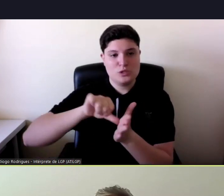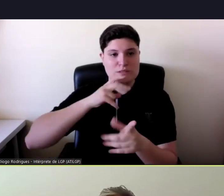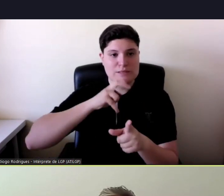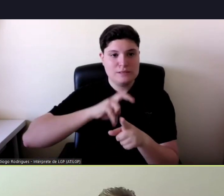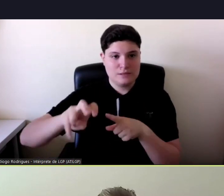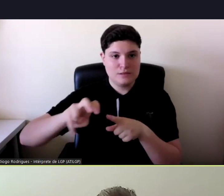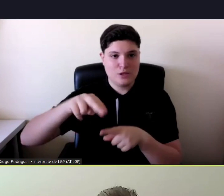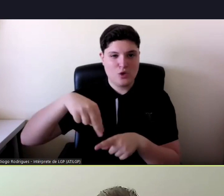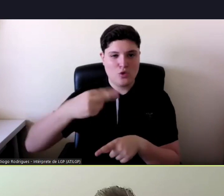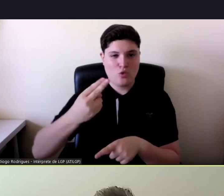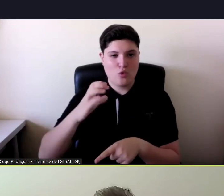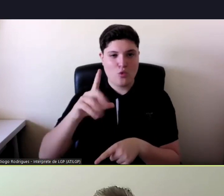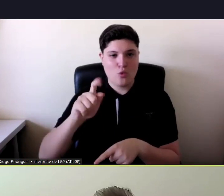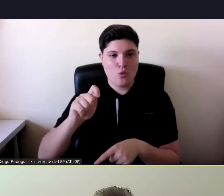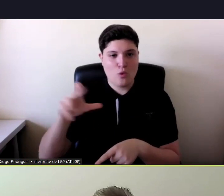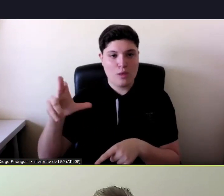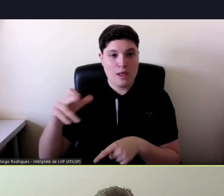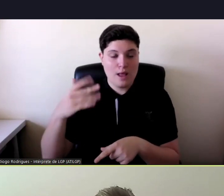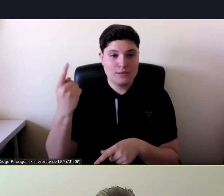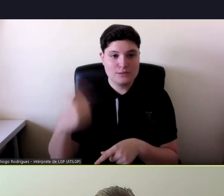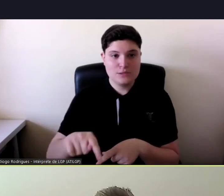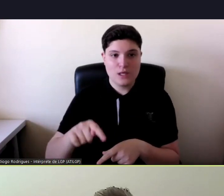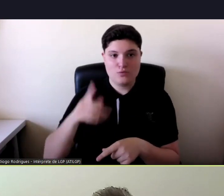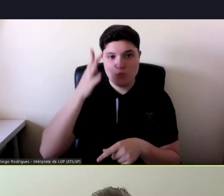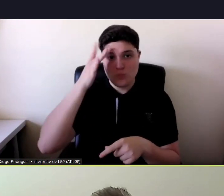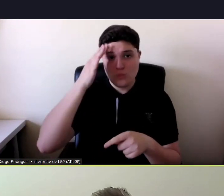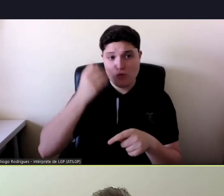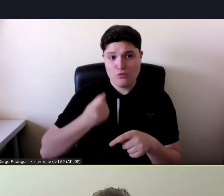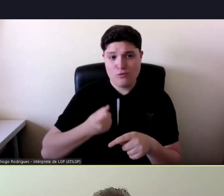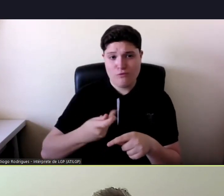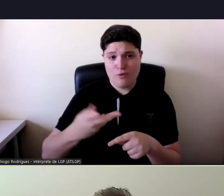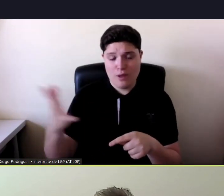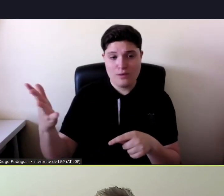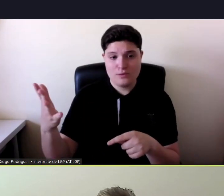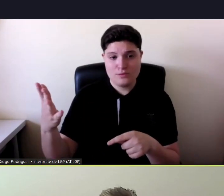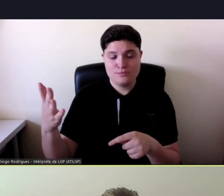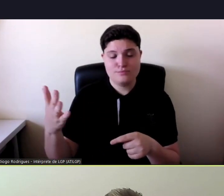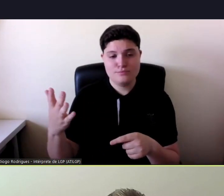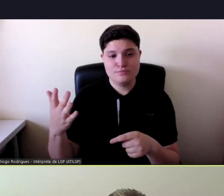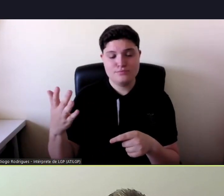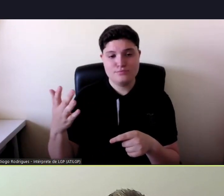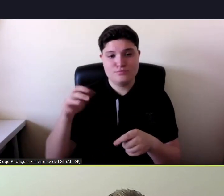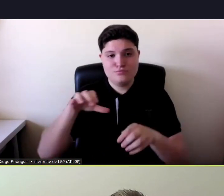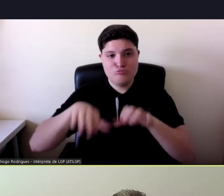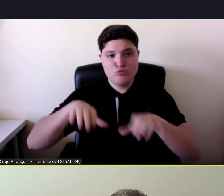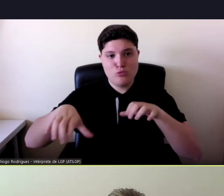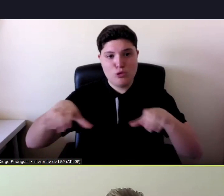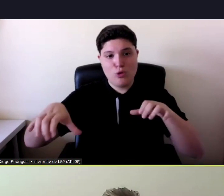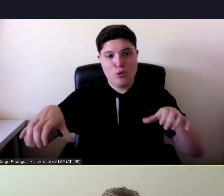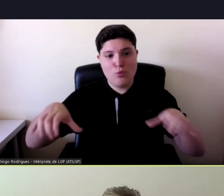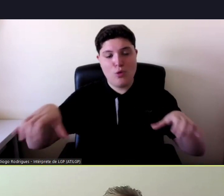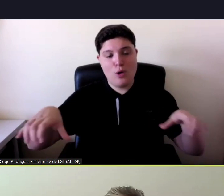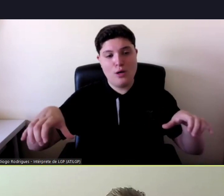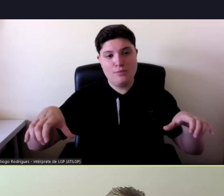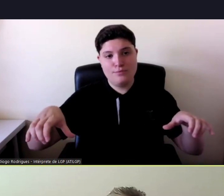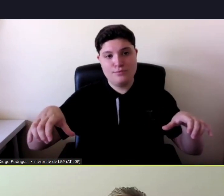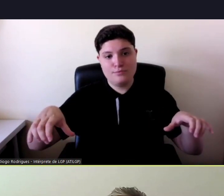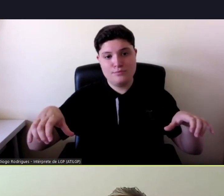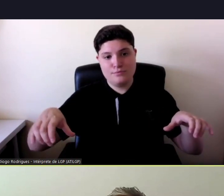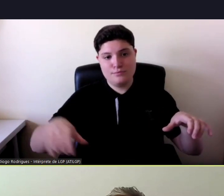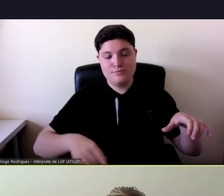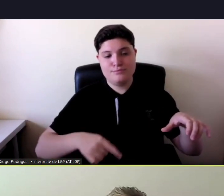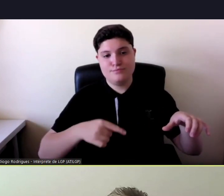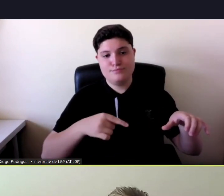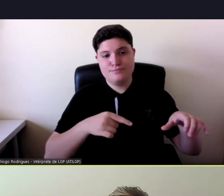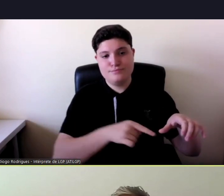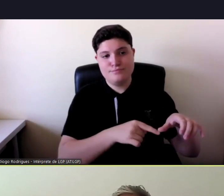com uma nova emissão. Isto é, dar créditos de carbono que são colocados no mercado, nos mercados de carbono. Ora bem, a